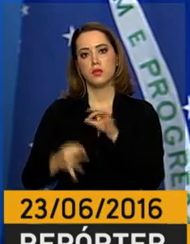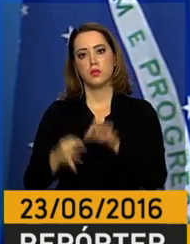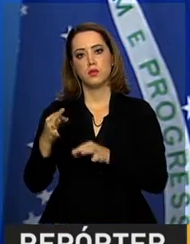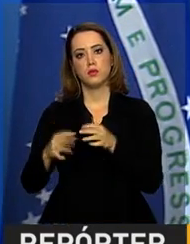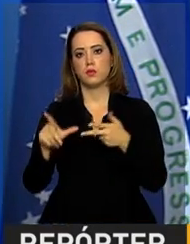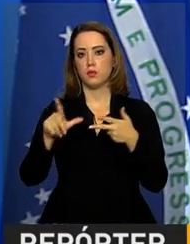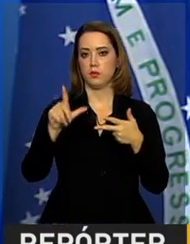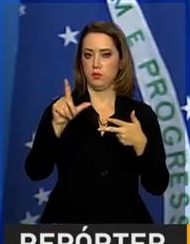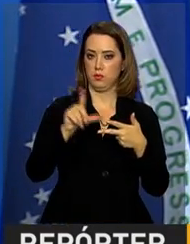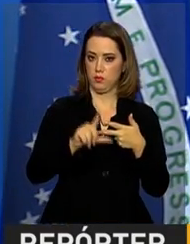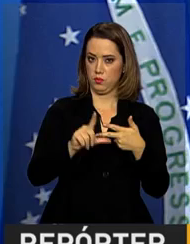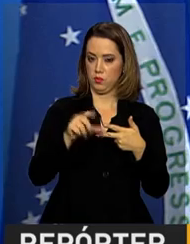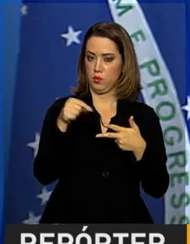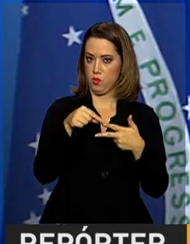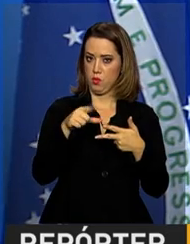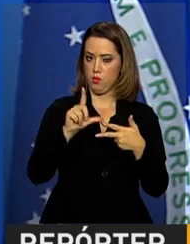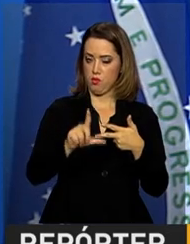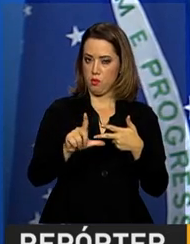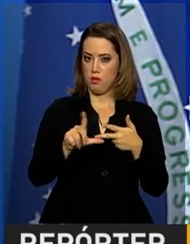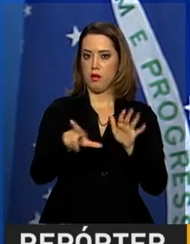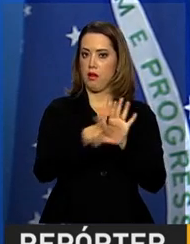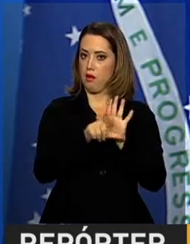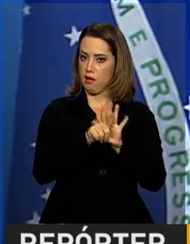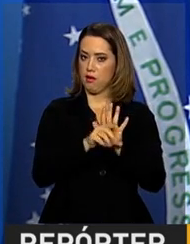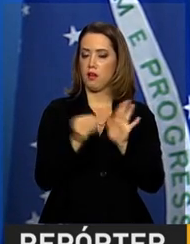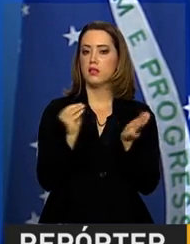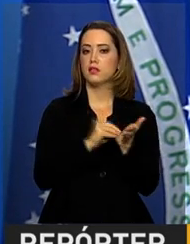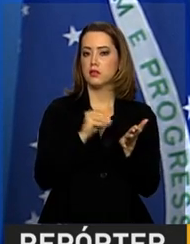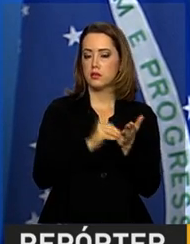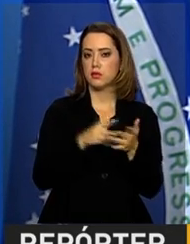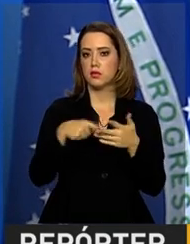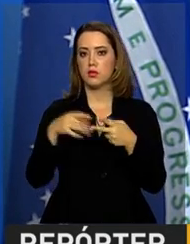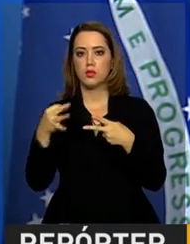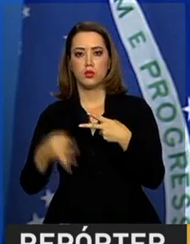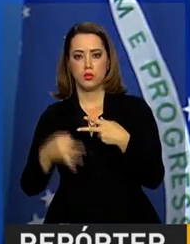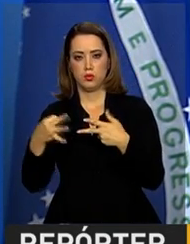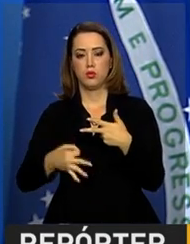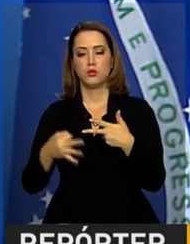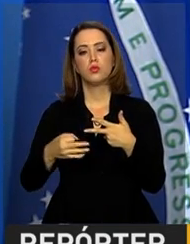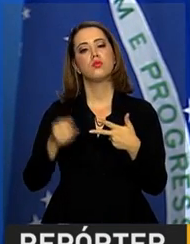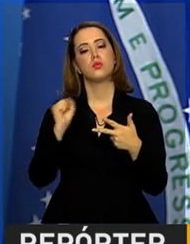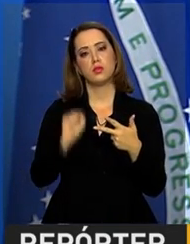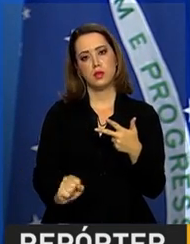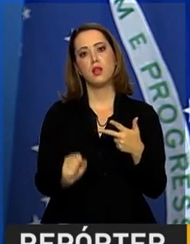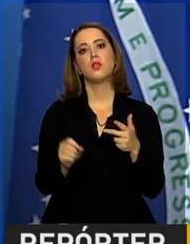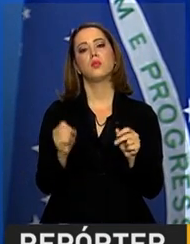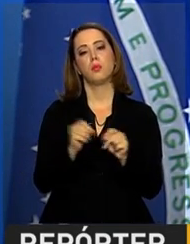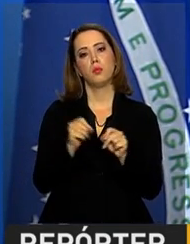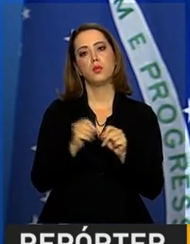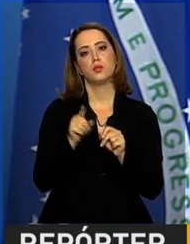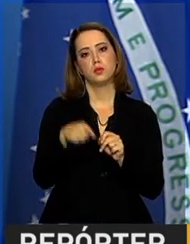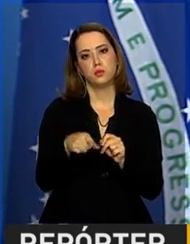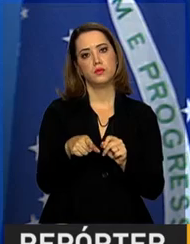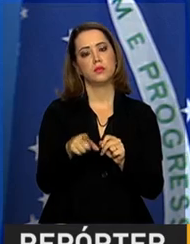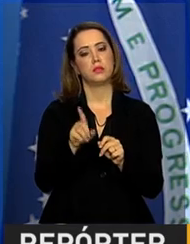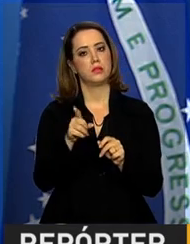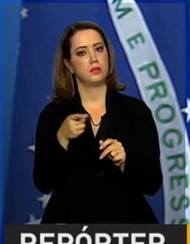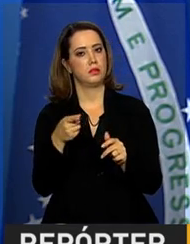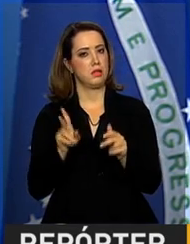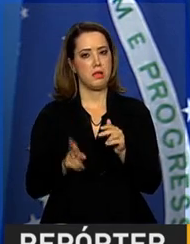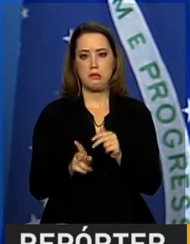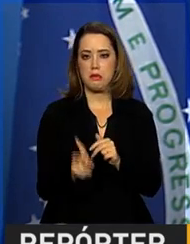poder legislativo o que ocorrerá em especialíssimas situações e de modo provisório